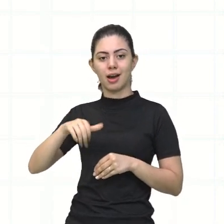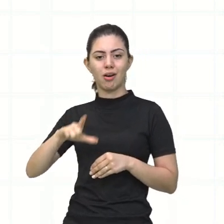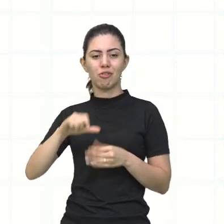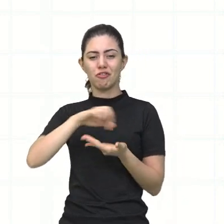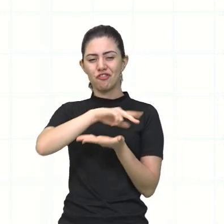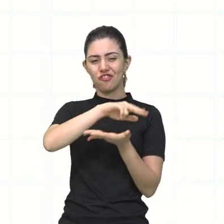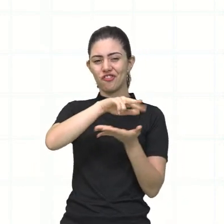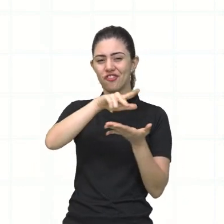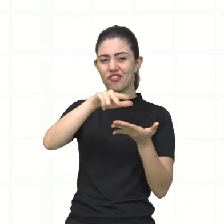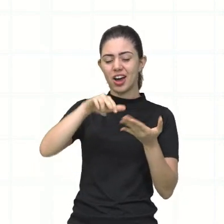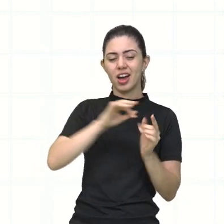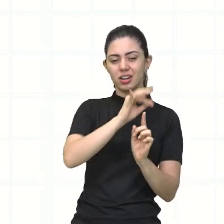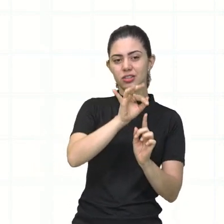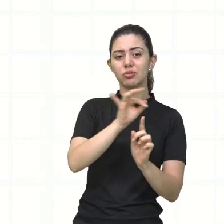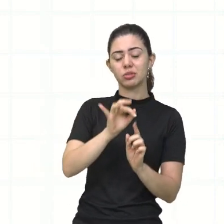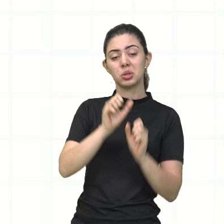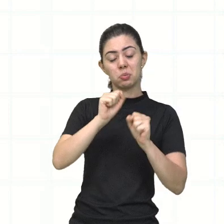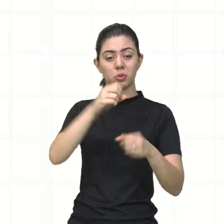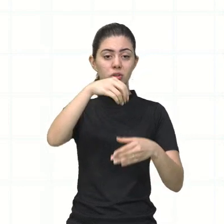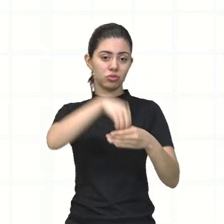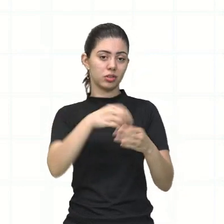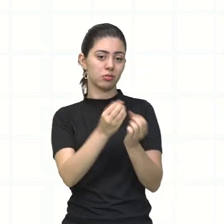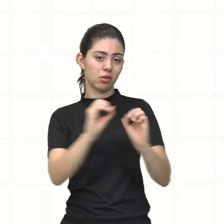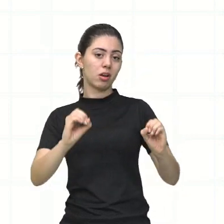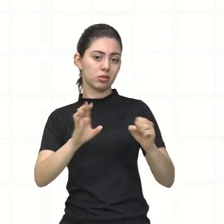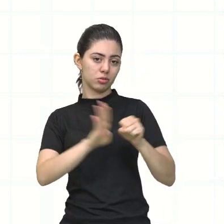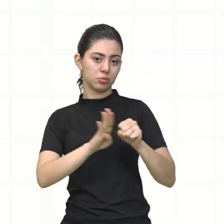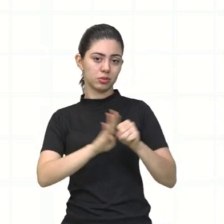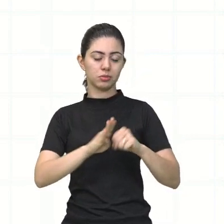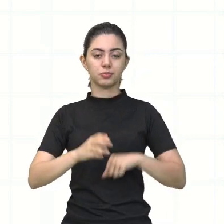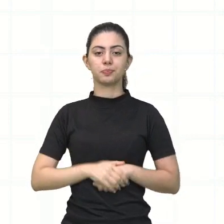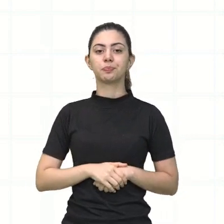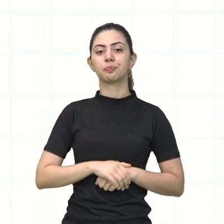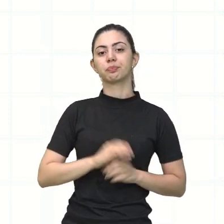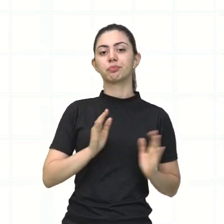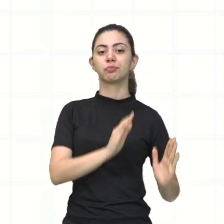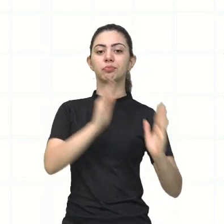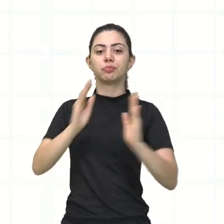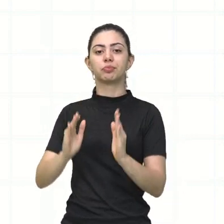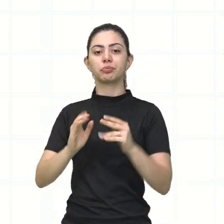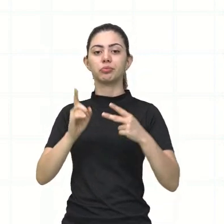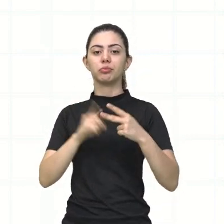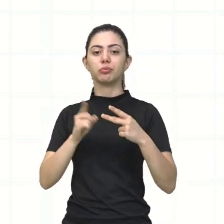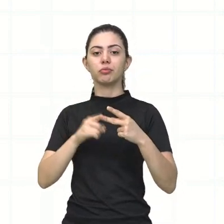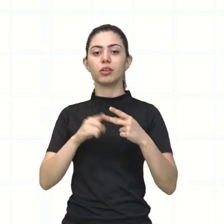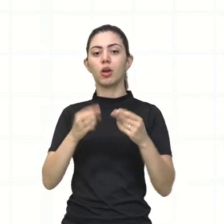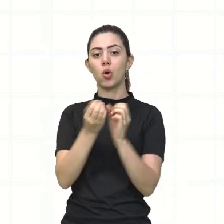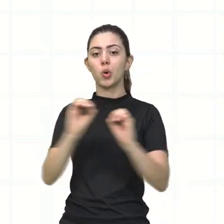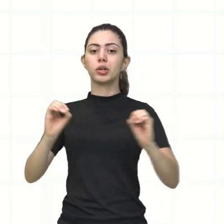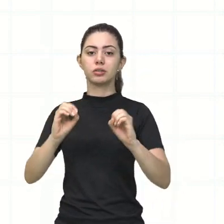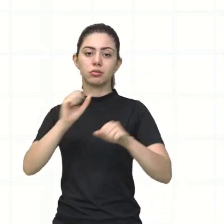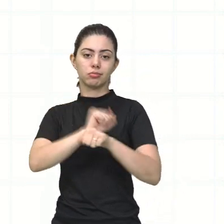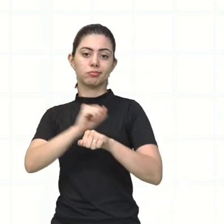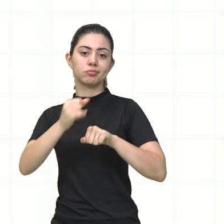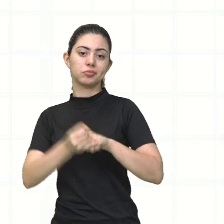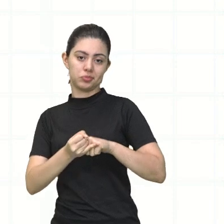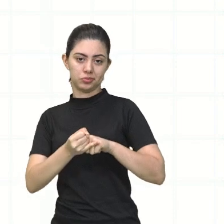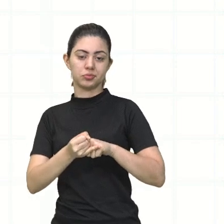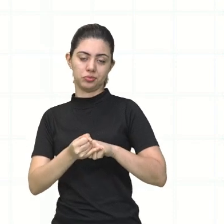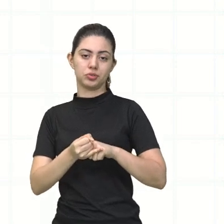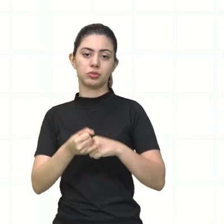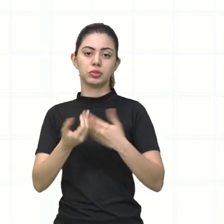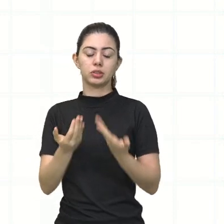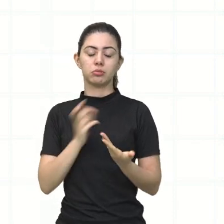essas funções podem ser exercidas por essa oração. As adjetivas, que vão cumprir o papel de um adjetivo, ou seja, atribuir